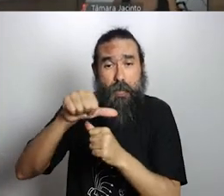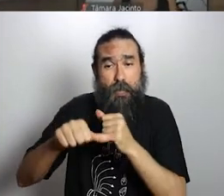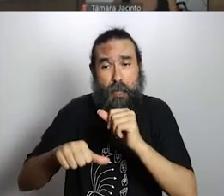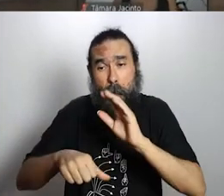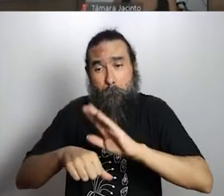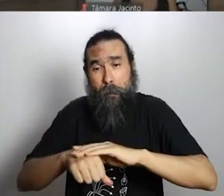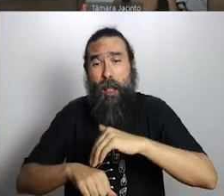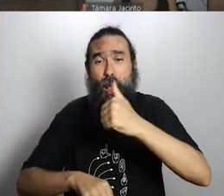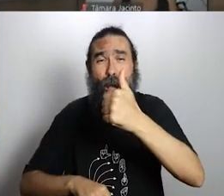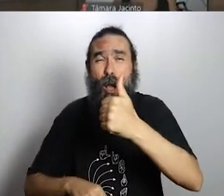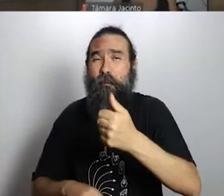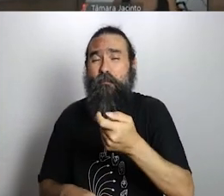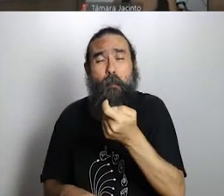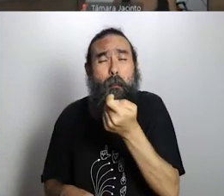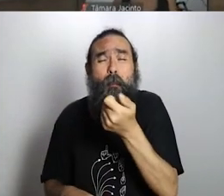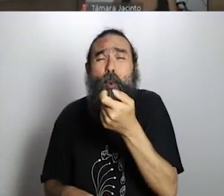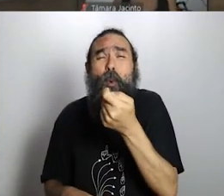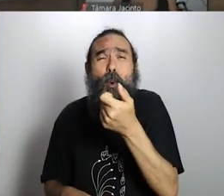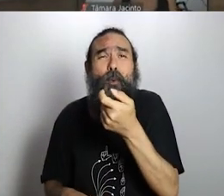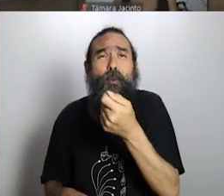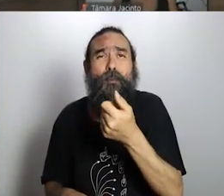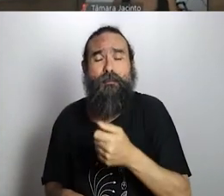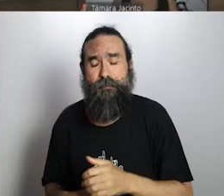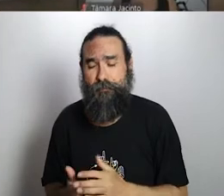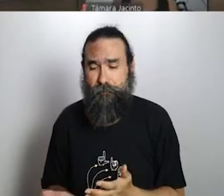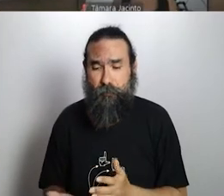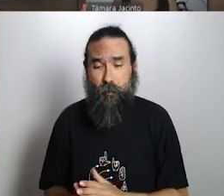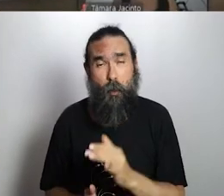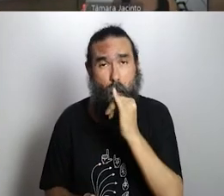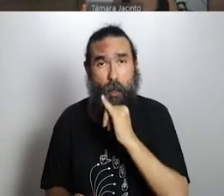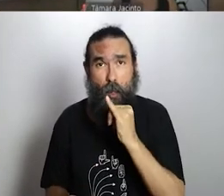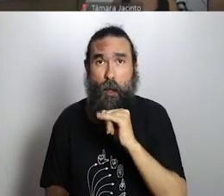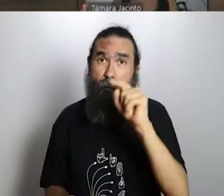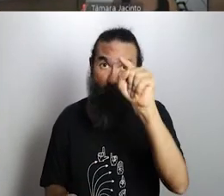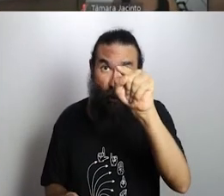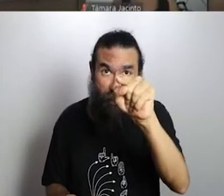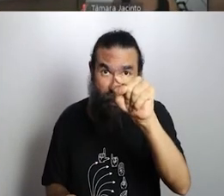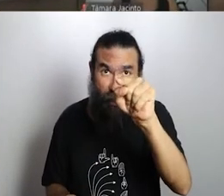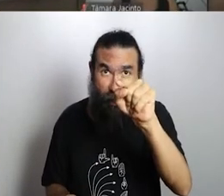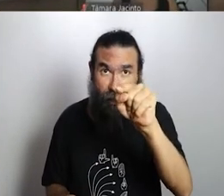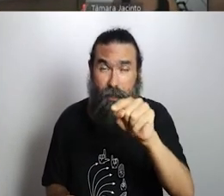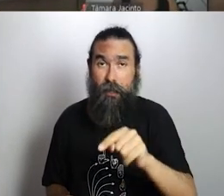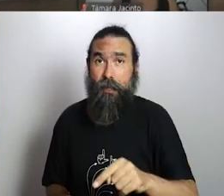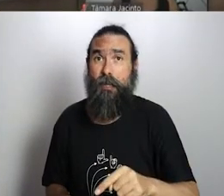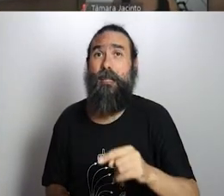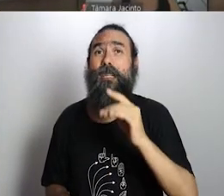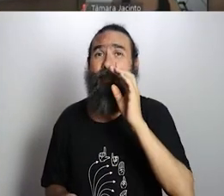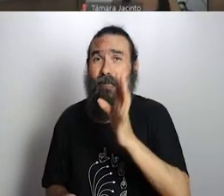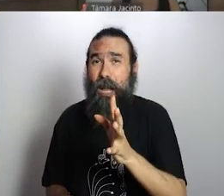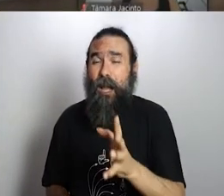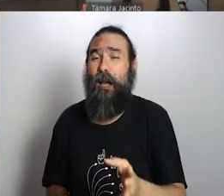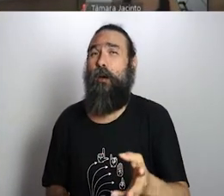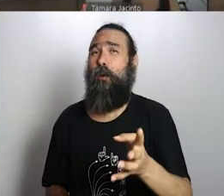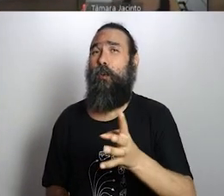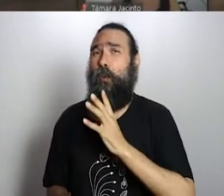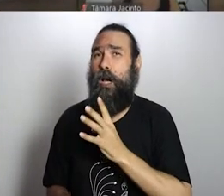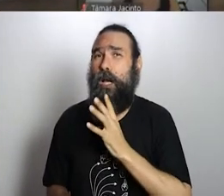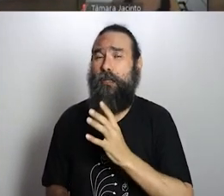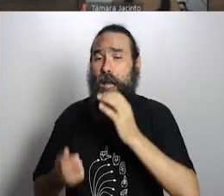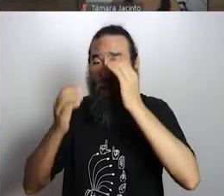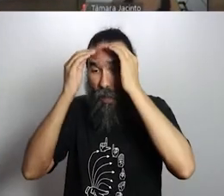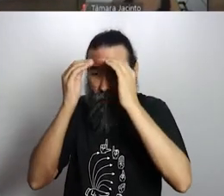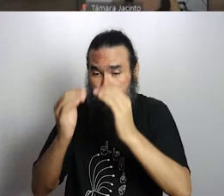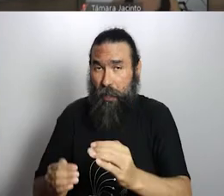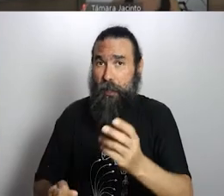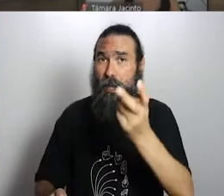Por quê? Você que tem esse tipo de pensamento, você já trazia esse tipo de pensamento.